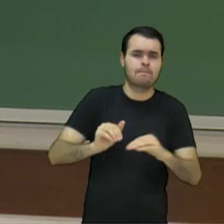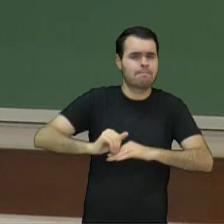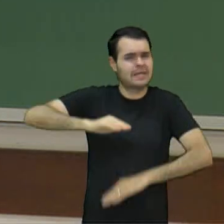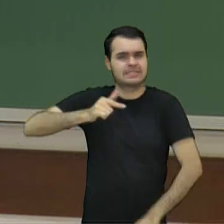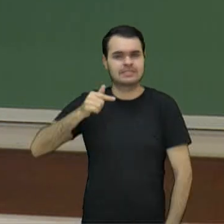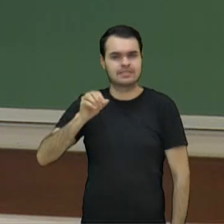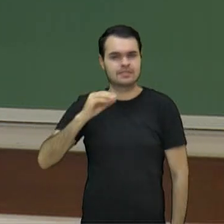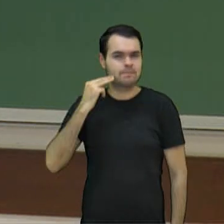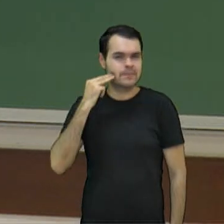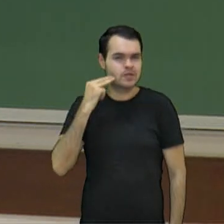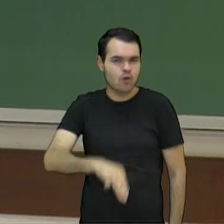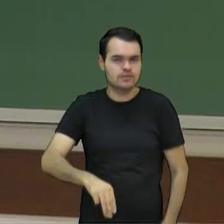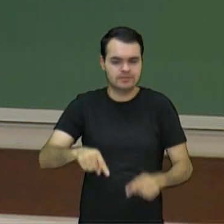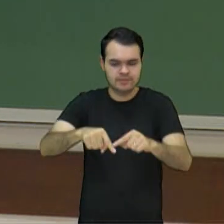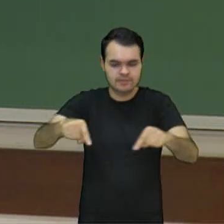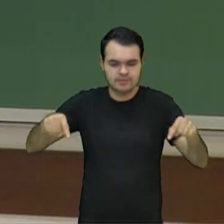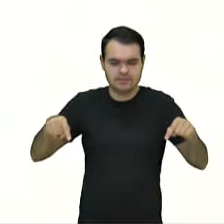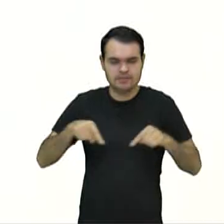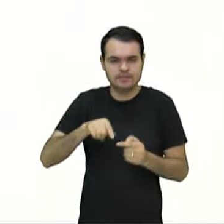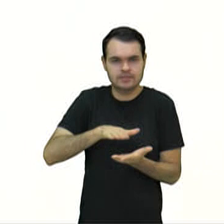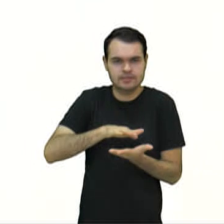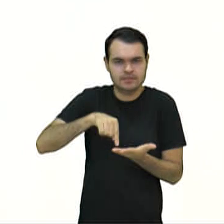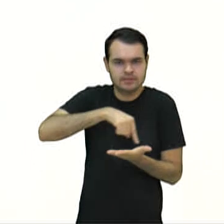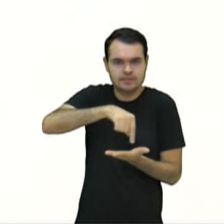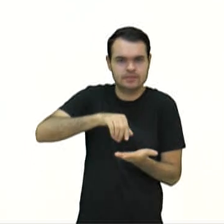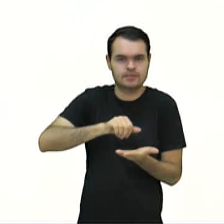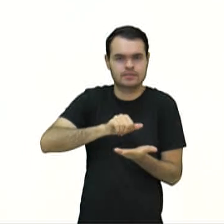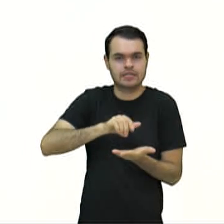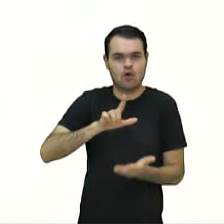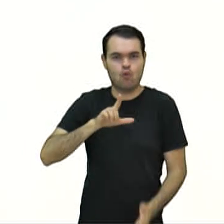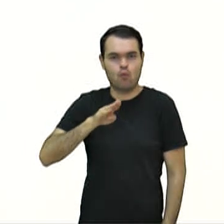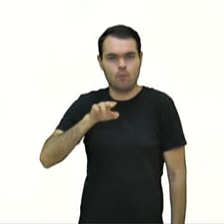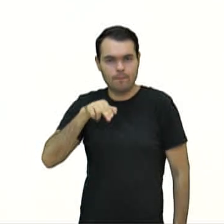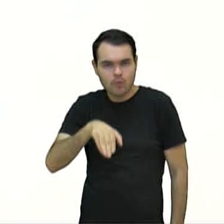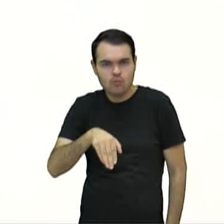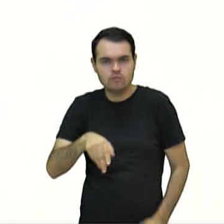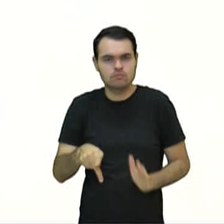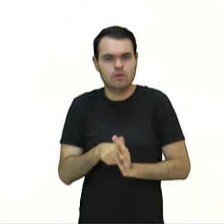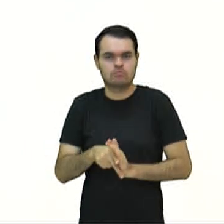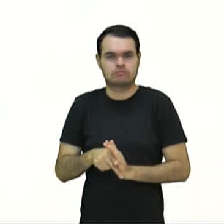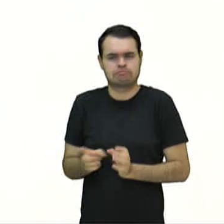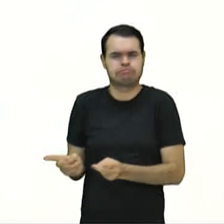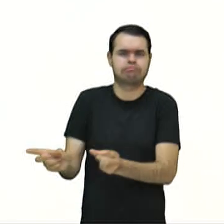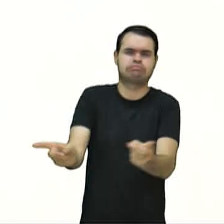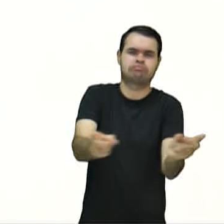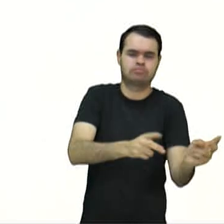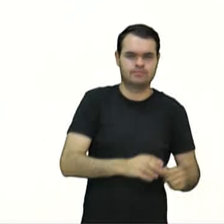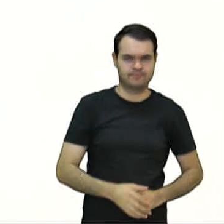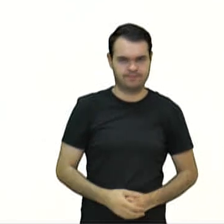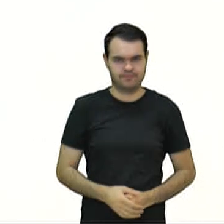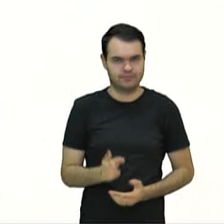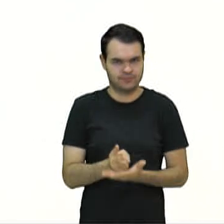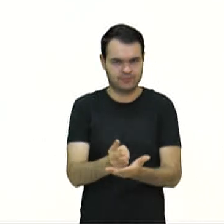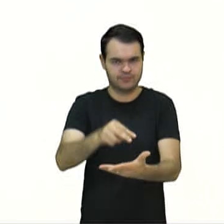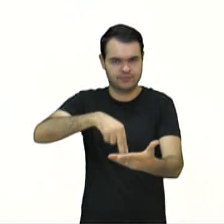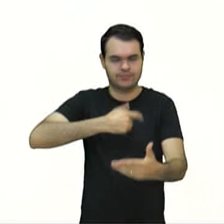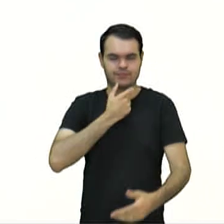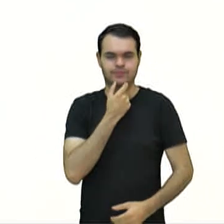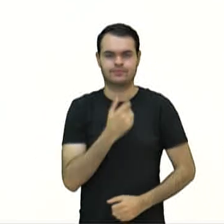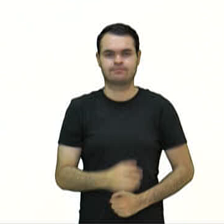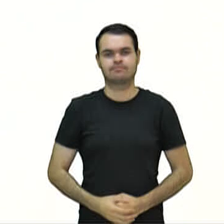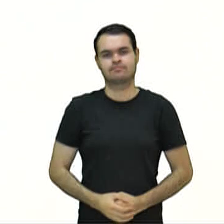de álbuns internacionalmente. In January 2008, she was named the